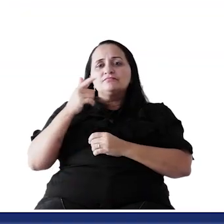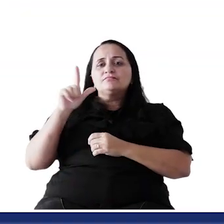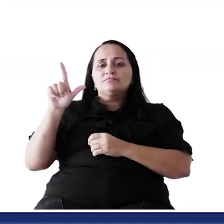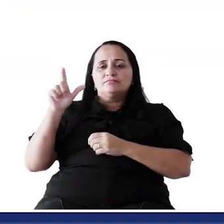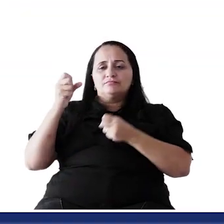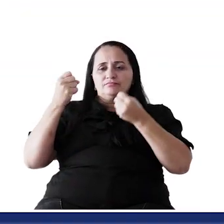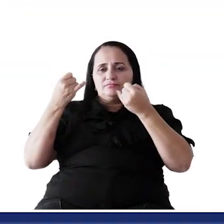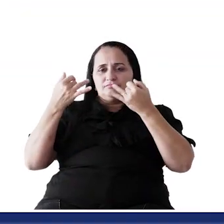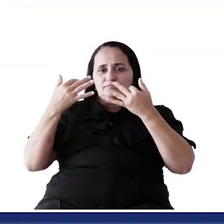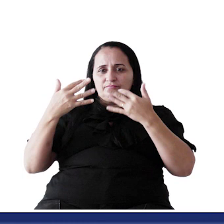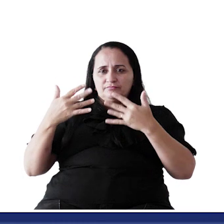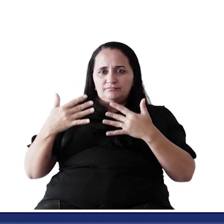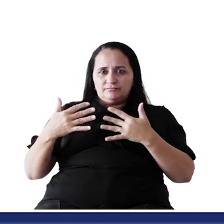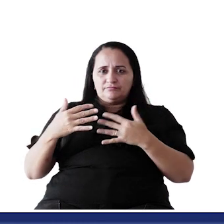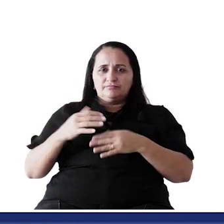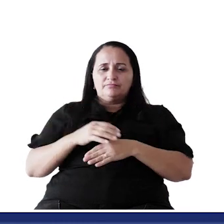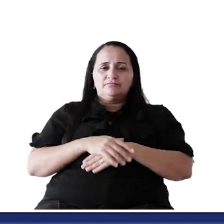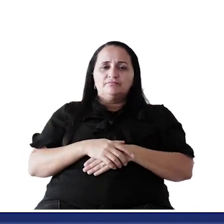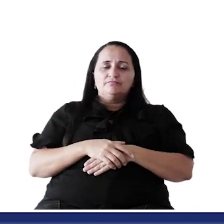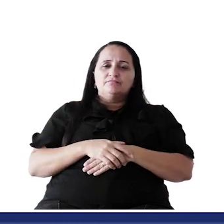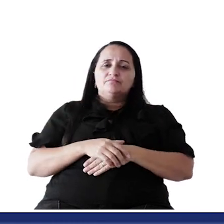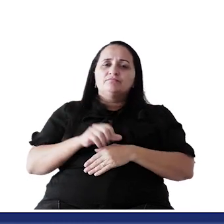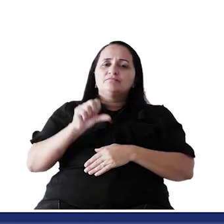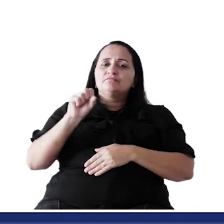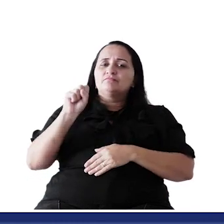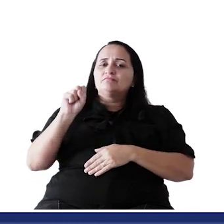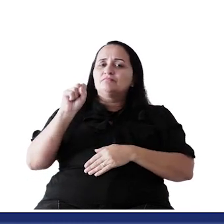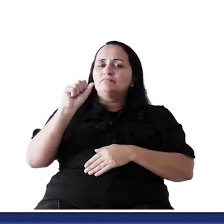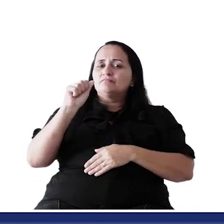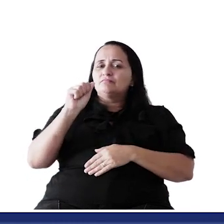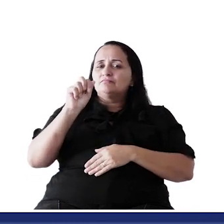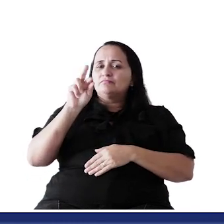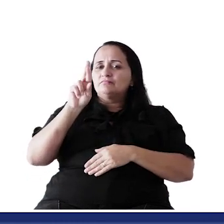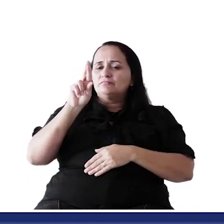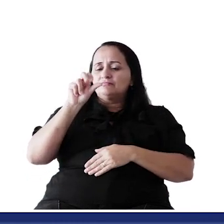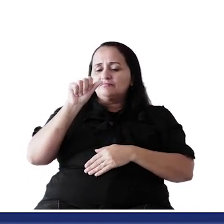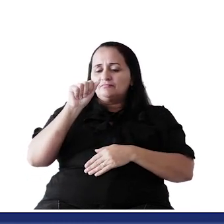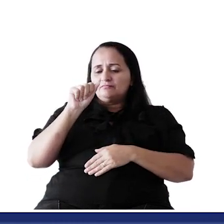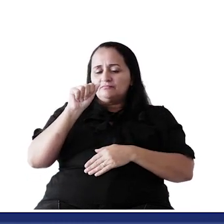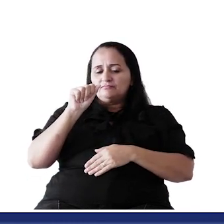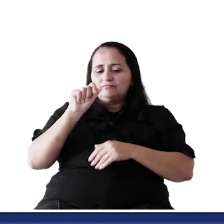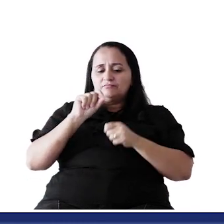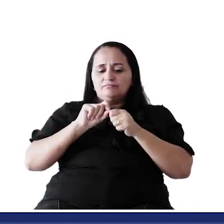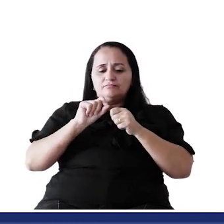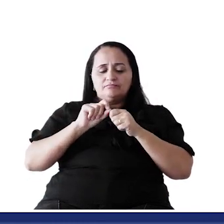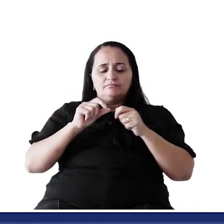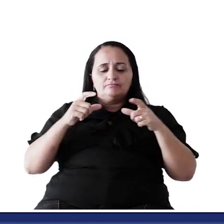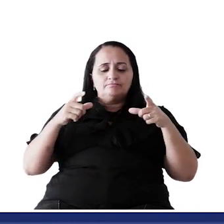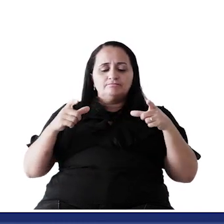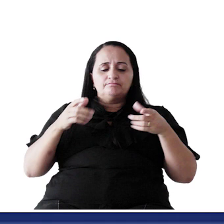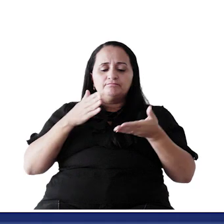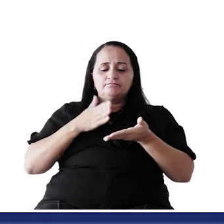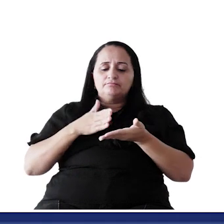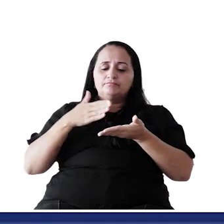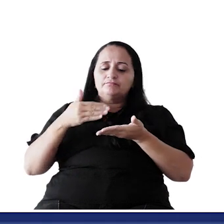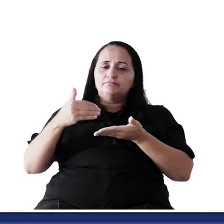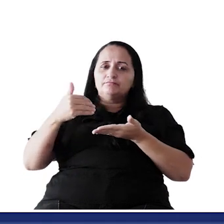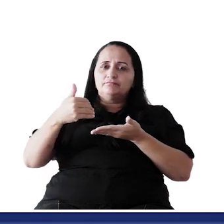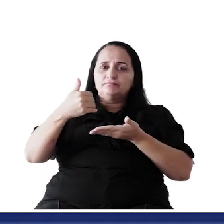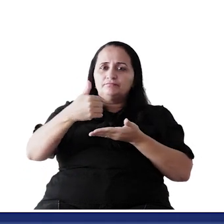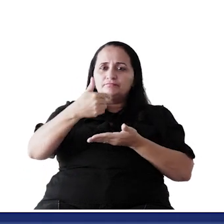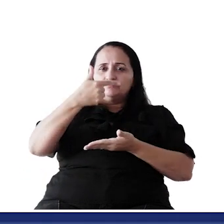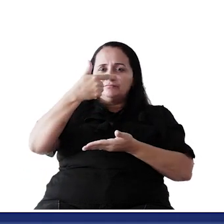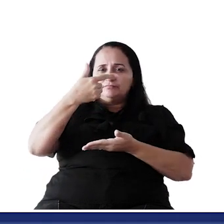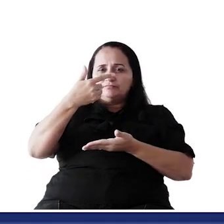Sara fez um bolo para seus filhos e o repartiu em 24 pedaços iguais.